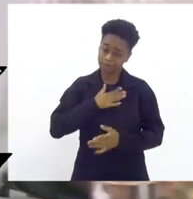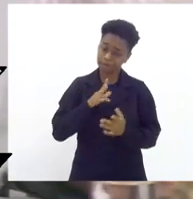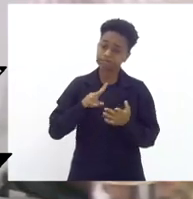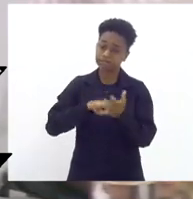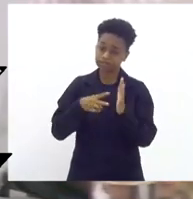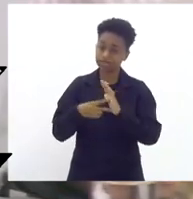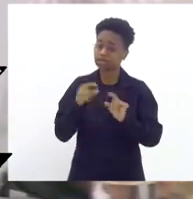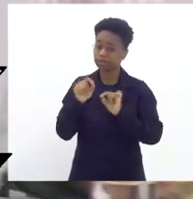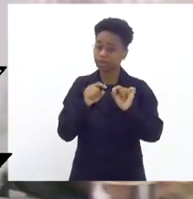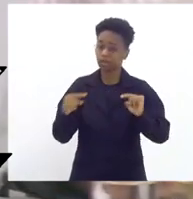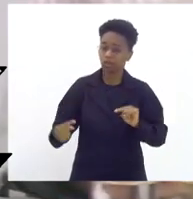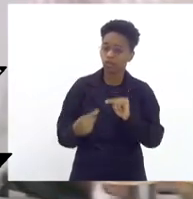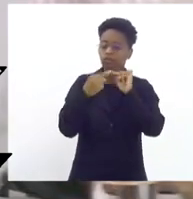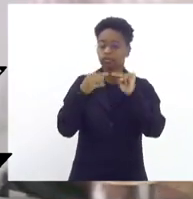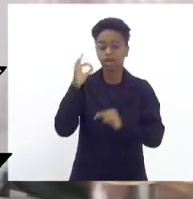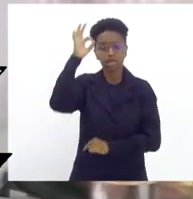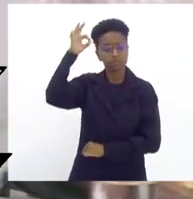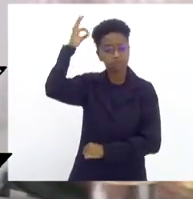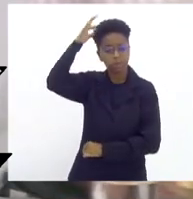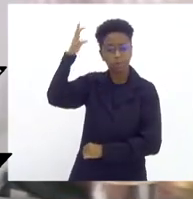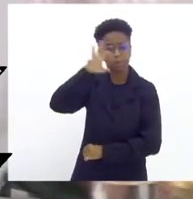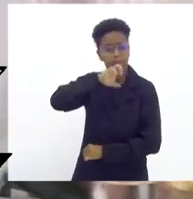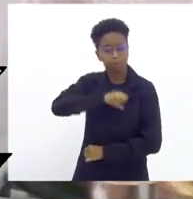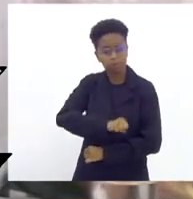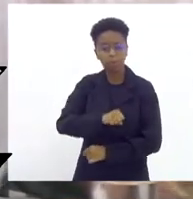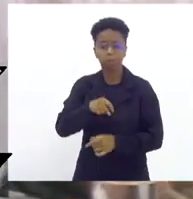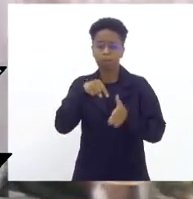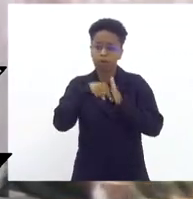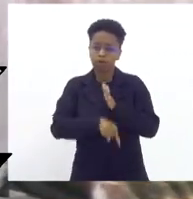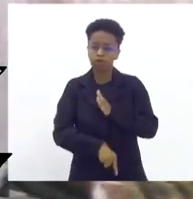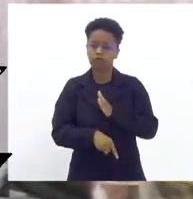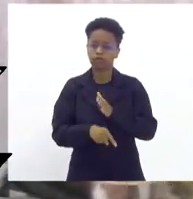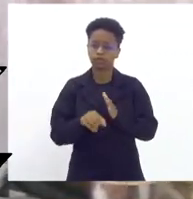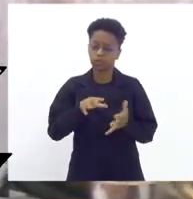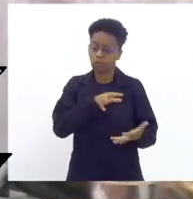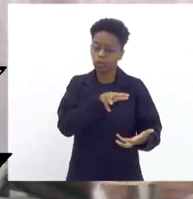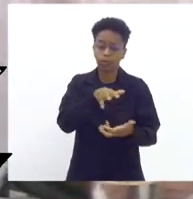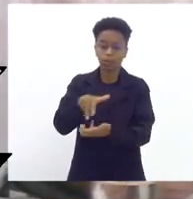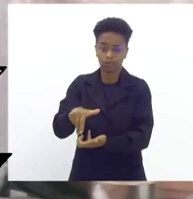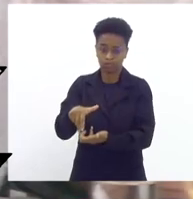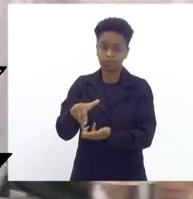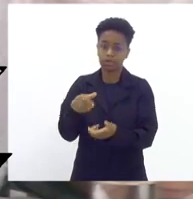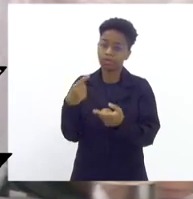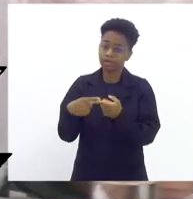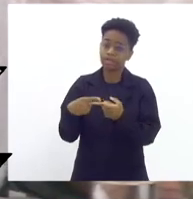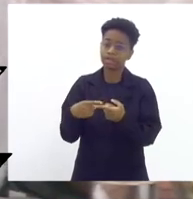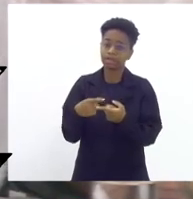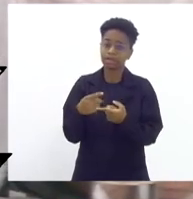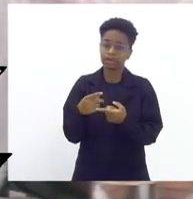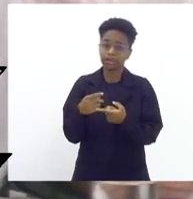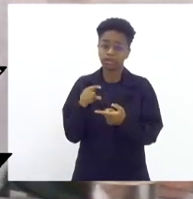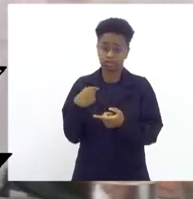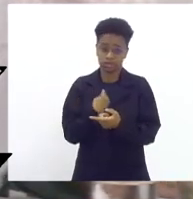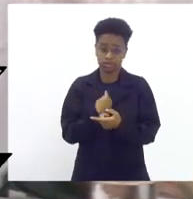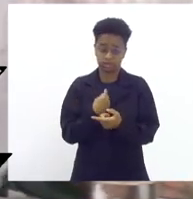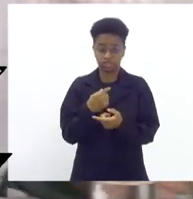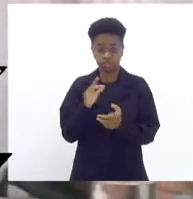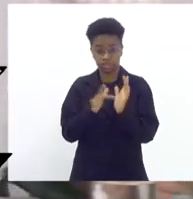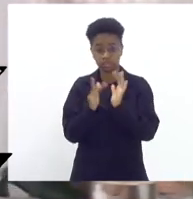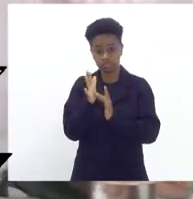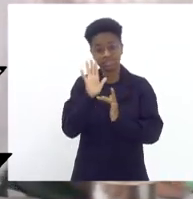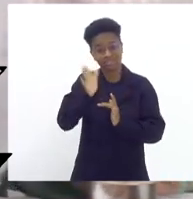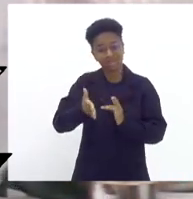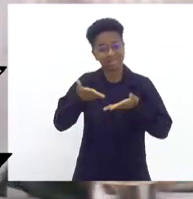até com uma espiritualidade profunda e amorosa o mundo é que foi já nasceu refugiado né quando Jesus